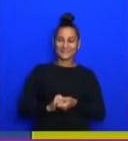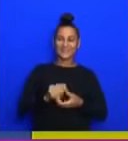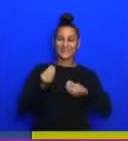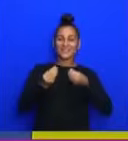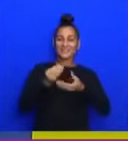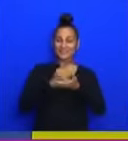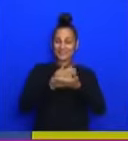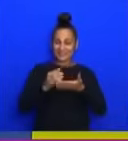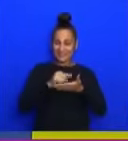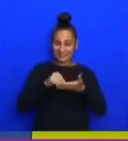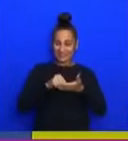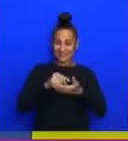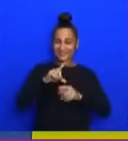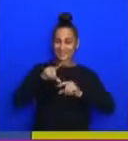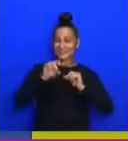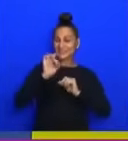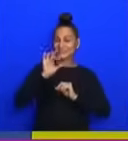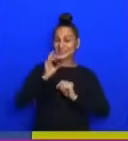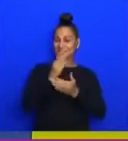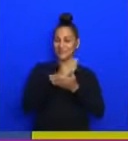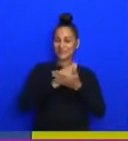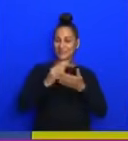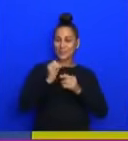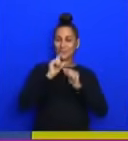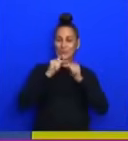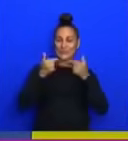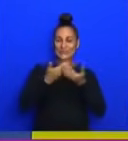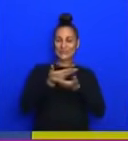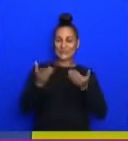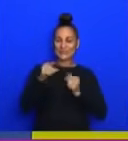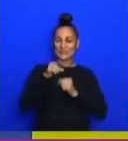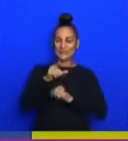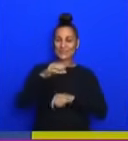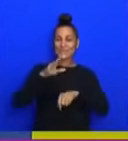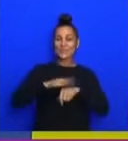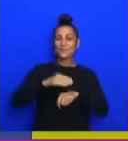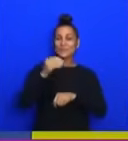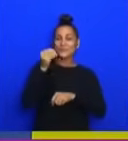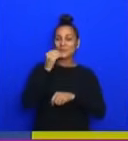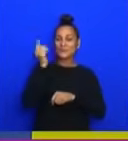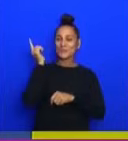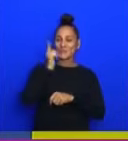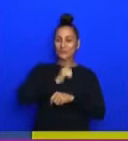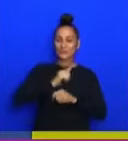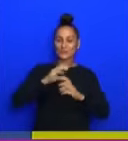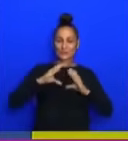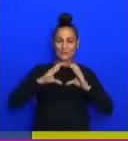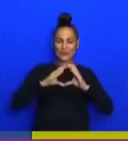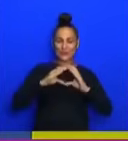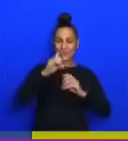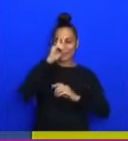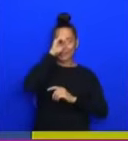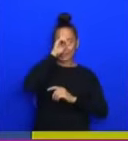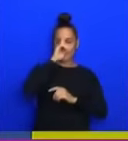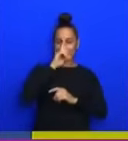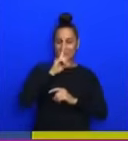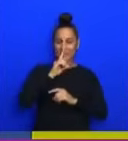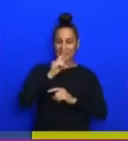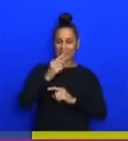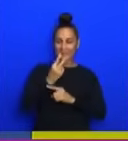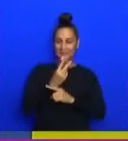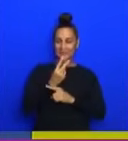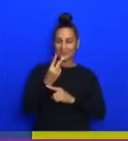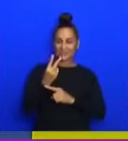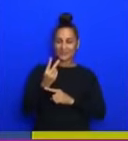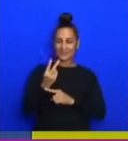E aí, começou marcando. O sorteio está só começando. Boa sorte, você tem muitas chances. Bola amarela,